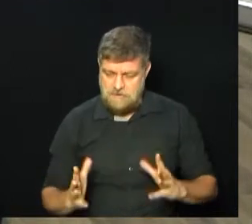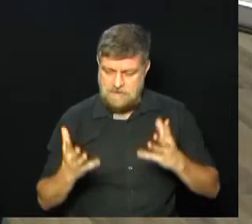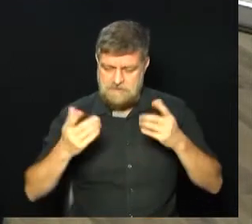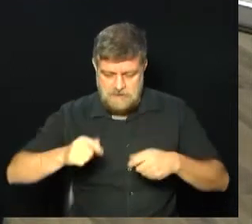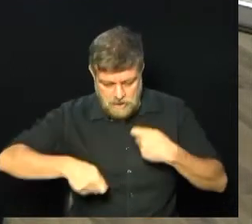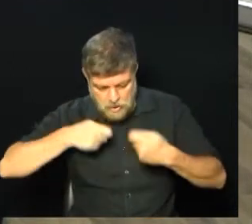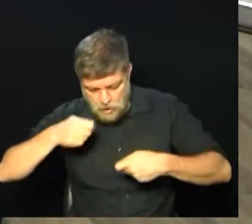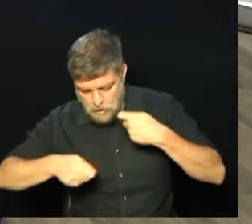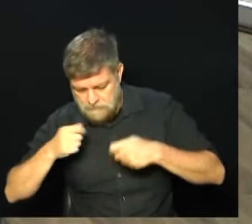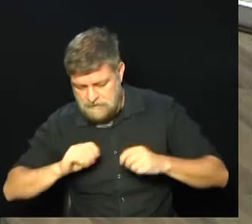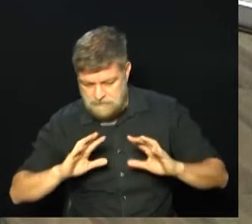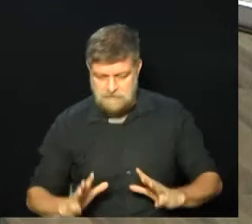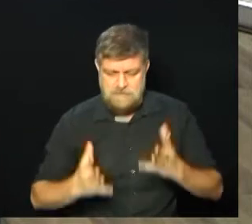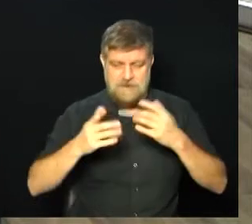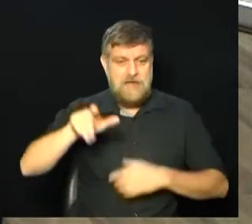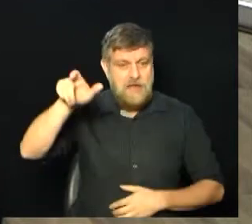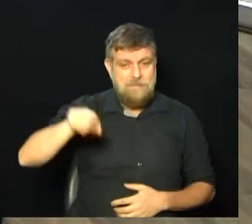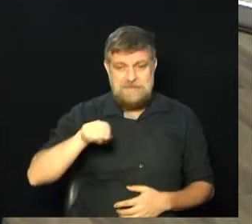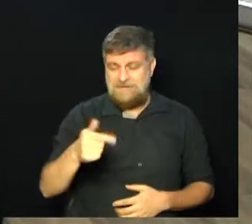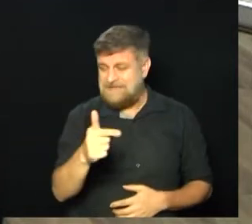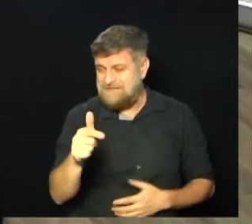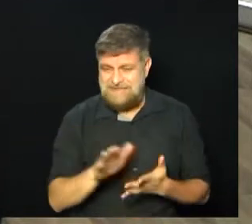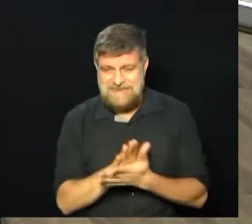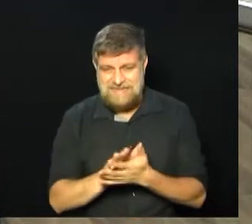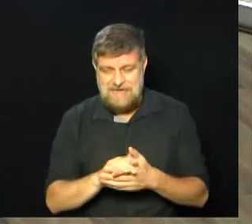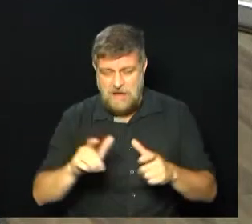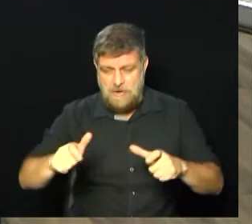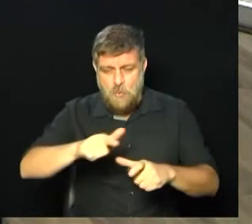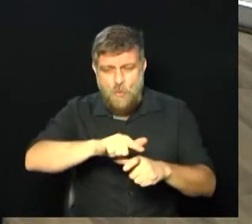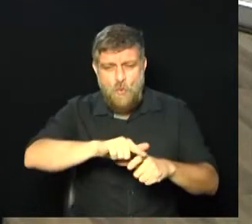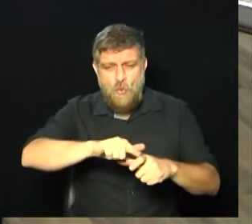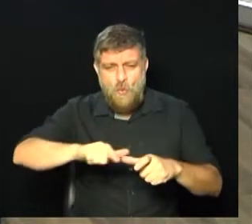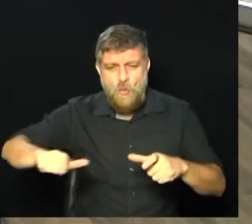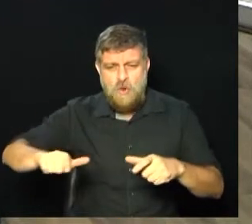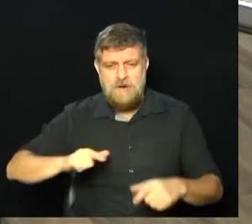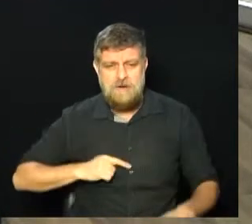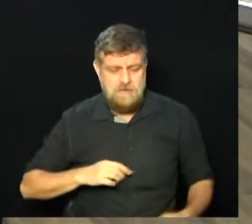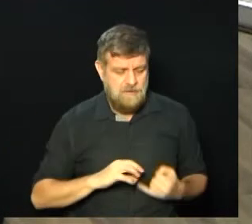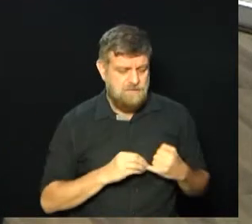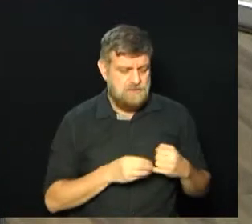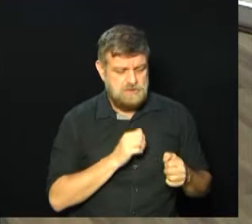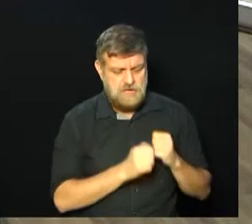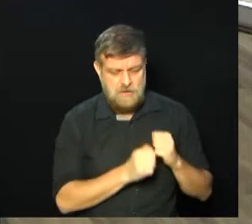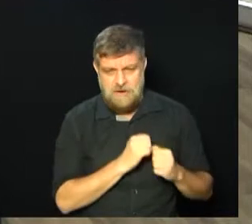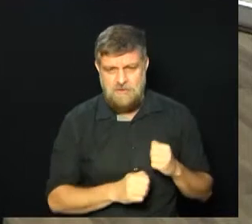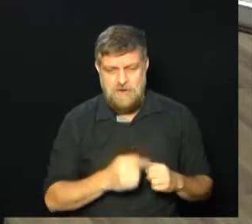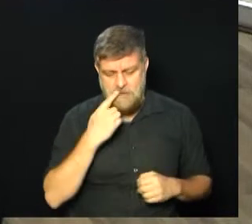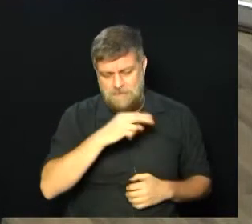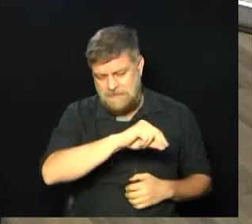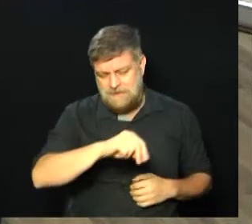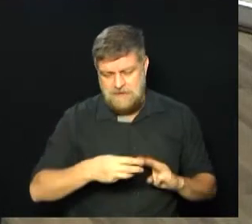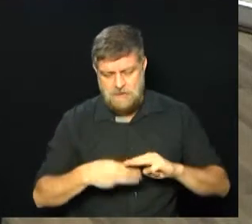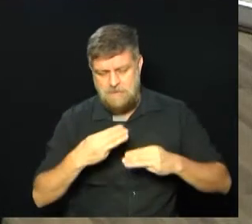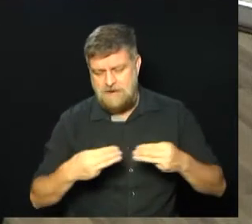comer bem que é todo mundo quer comemorar mas tem gente que não tem nada para colocar na mesa um pacote de feijão de arroz ao ali o